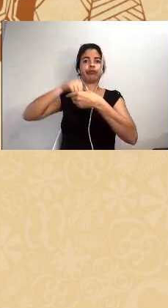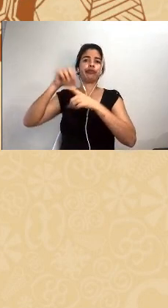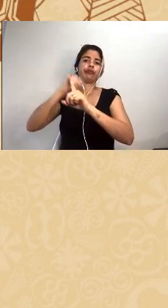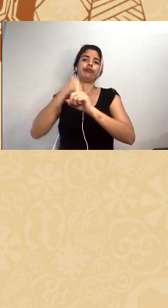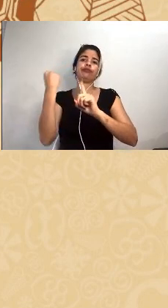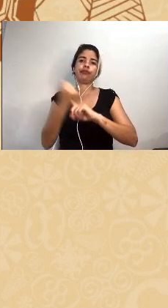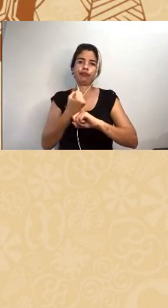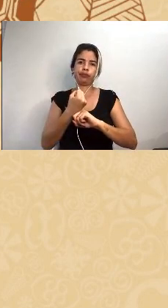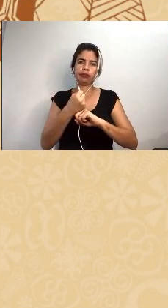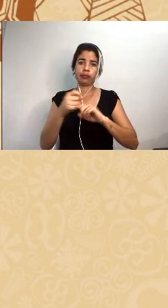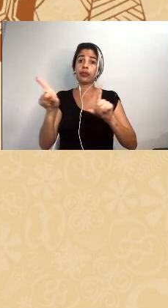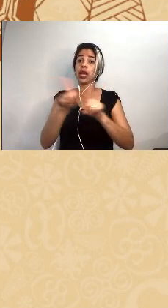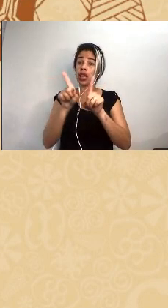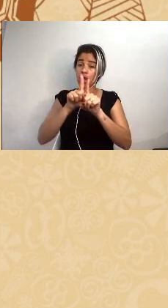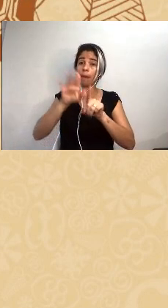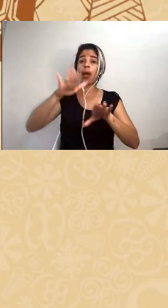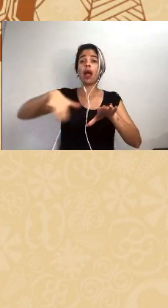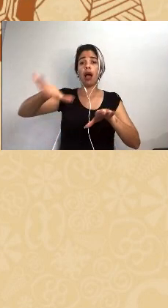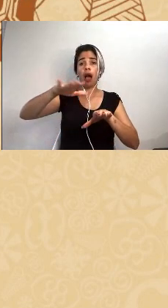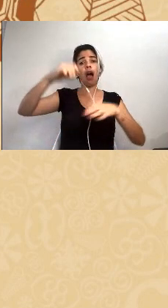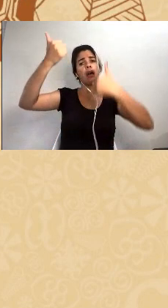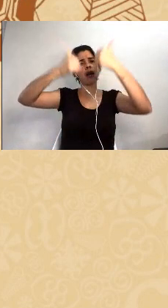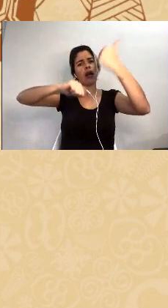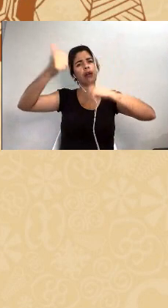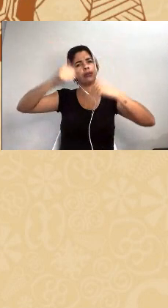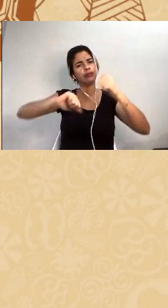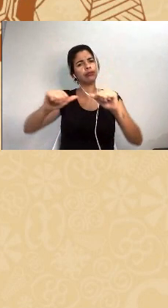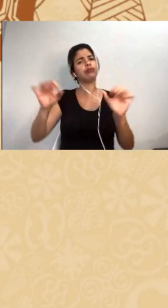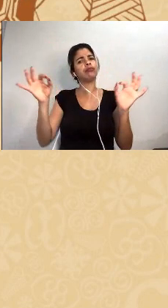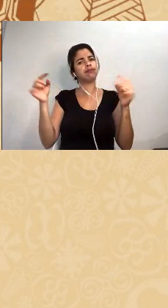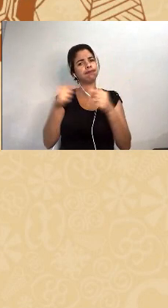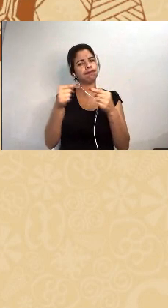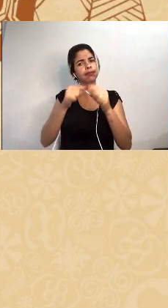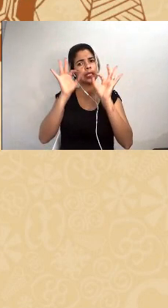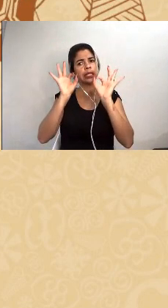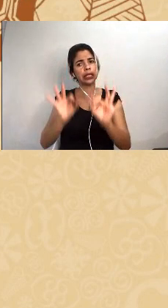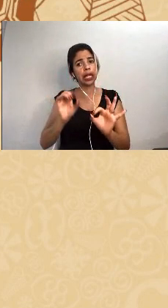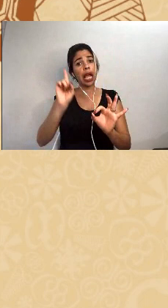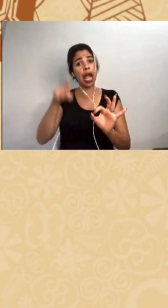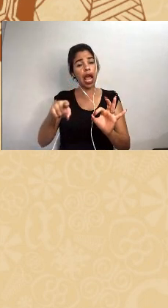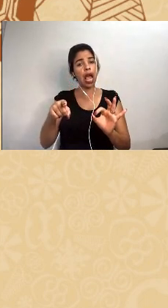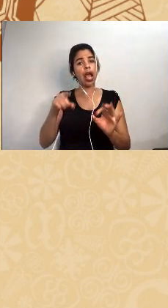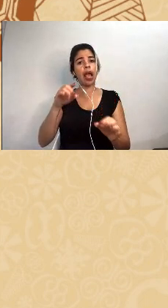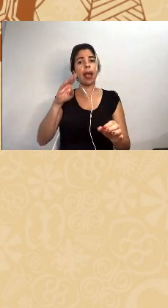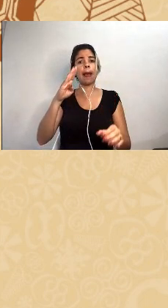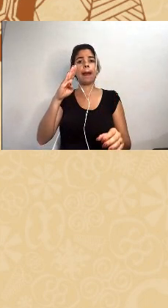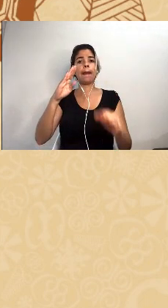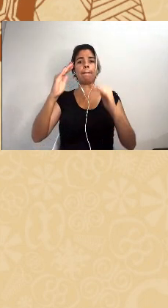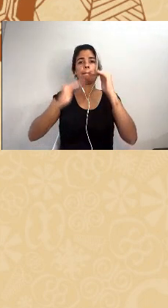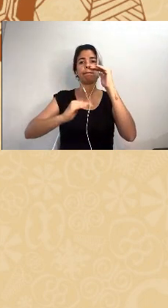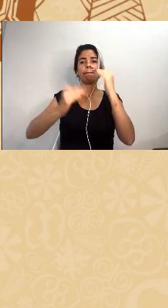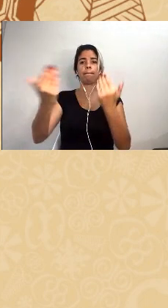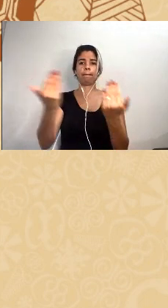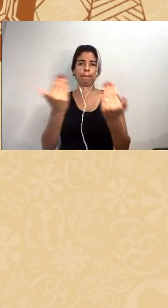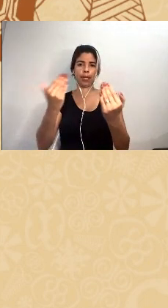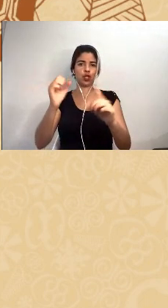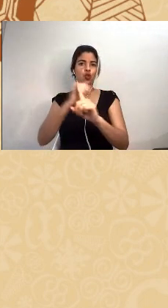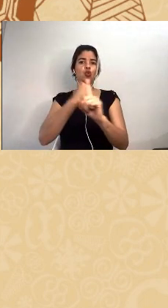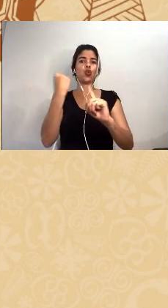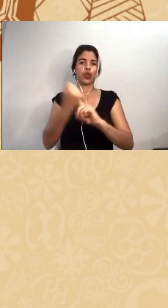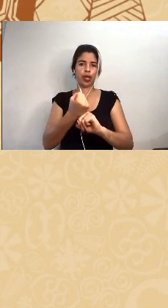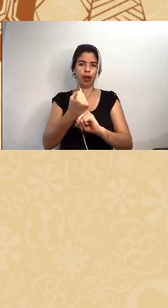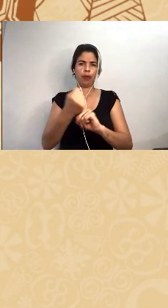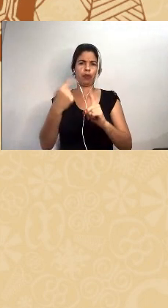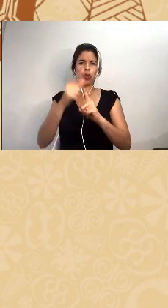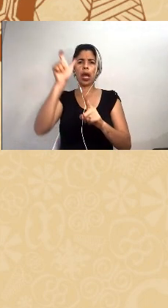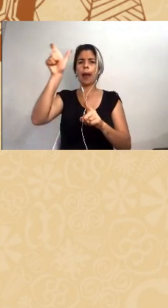Inclusive, a perspectiva analítica de Fanon, ela é psicossocial, uma vez que compreende o sujeito como produto de